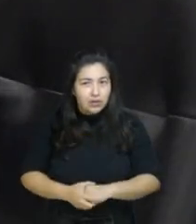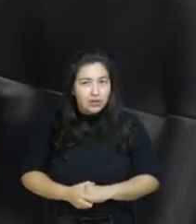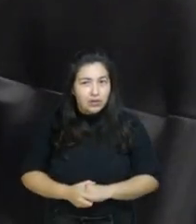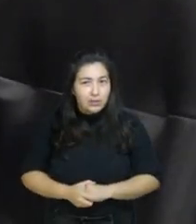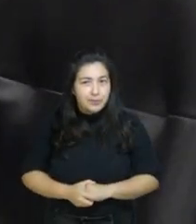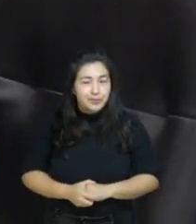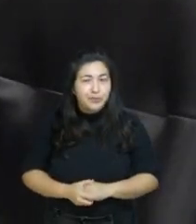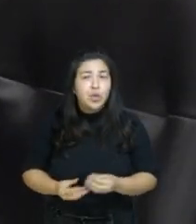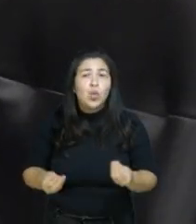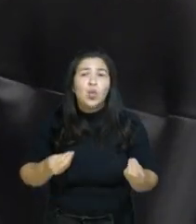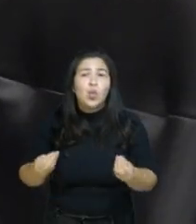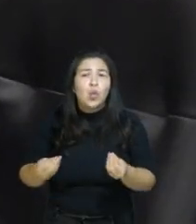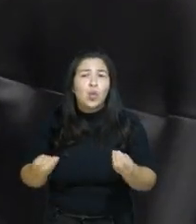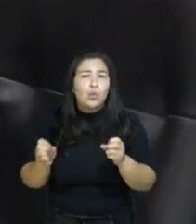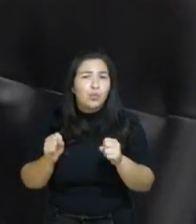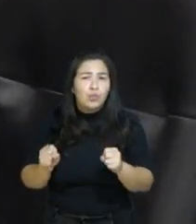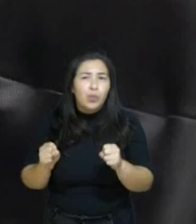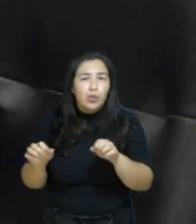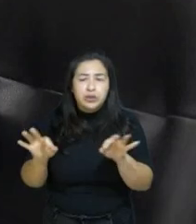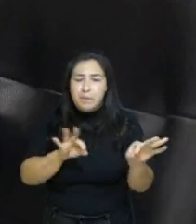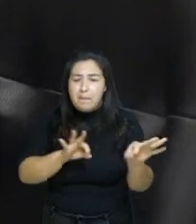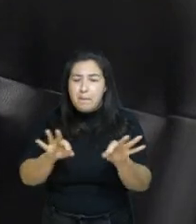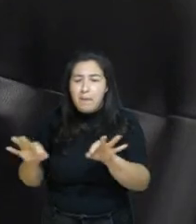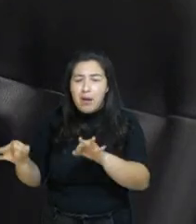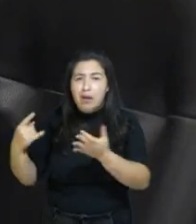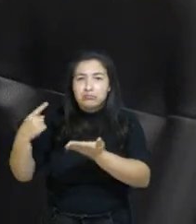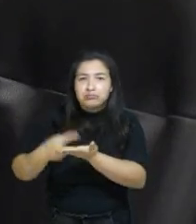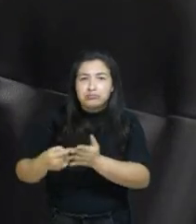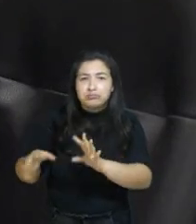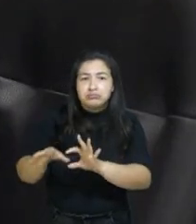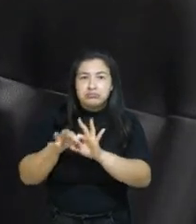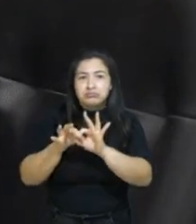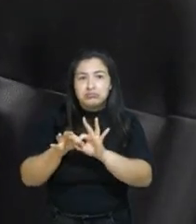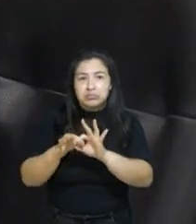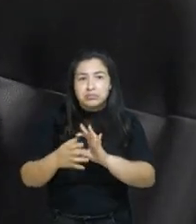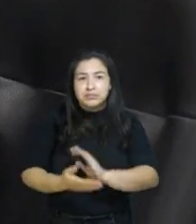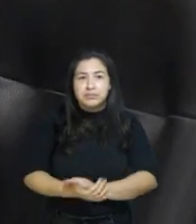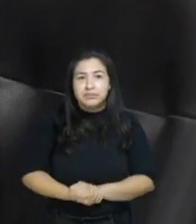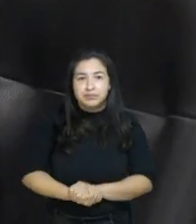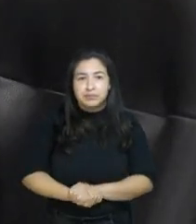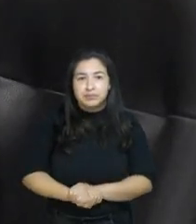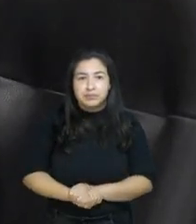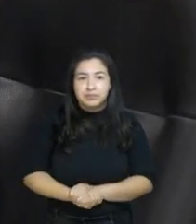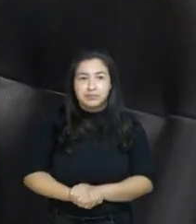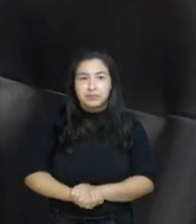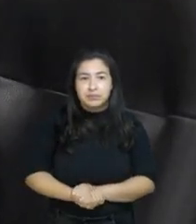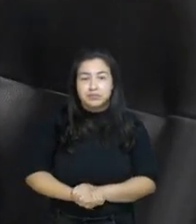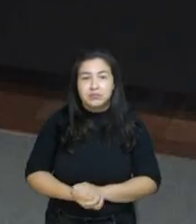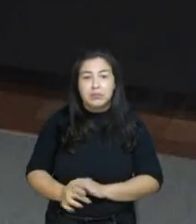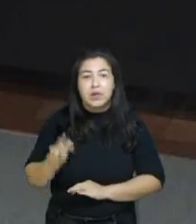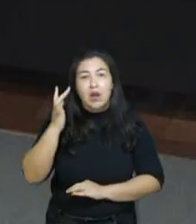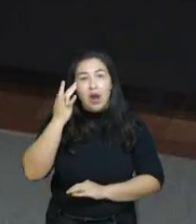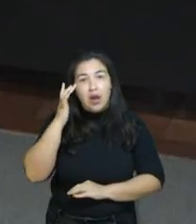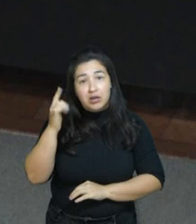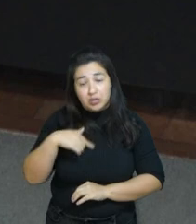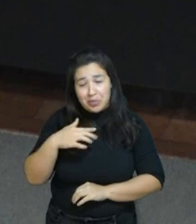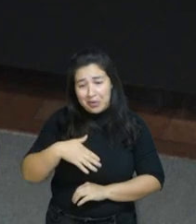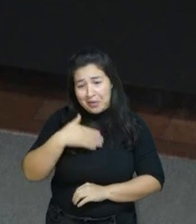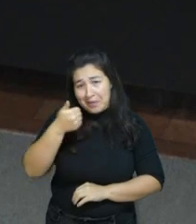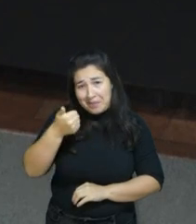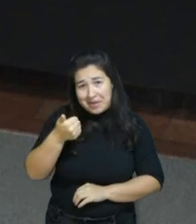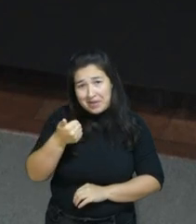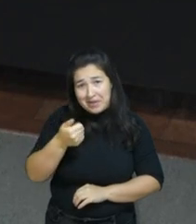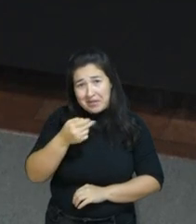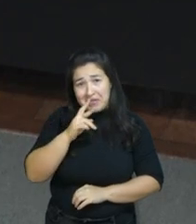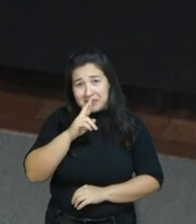E pergunto de que maneira isso poderia ser construído, não sei, dentro do seu viés. Obviamente que eu não sou a melhor pessoa